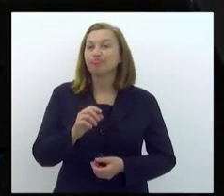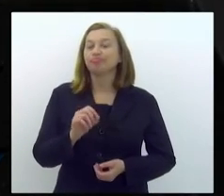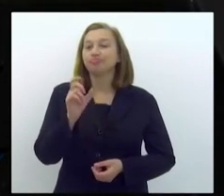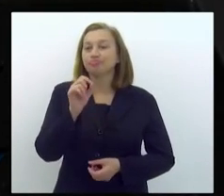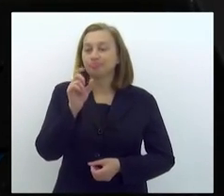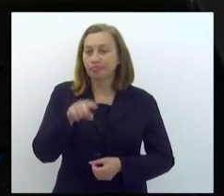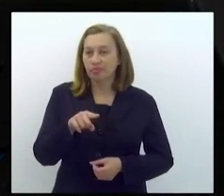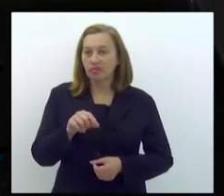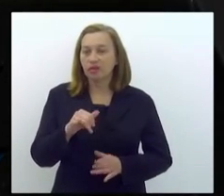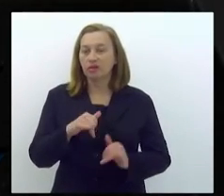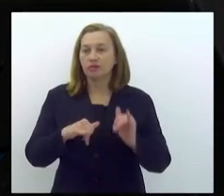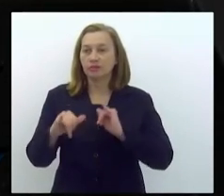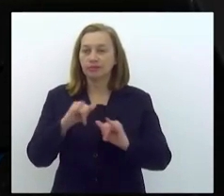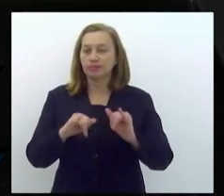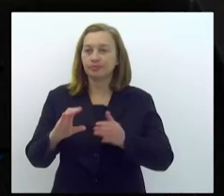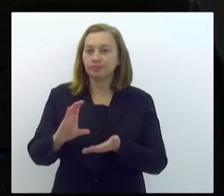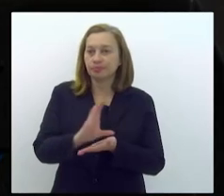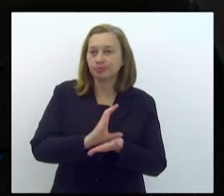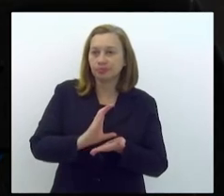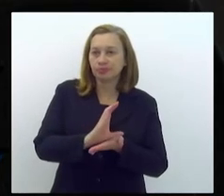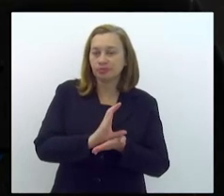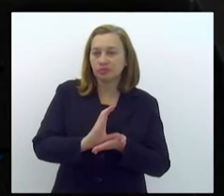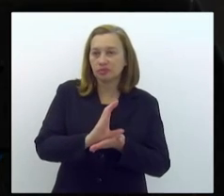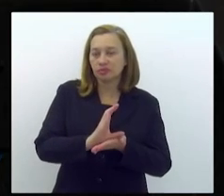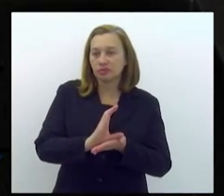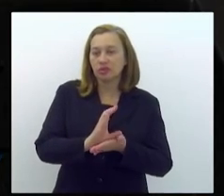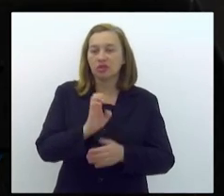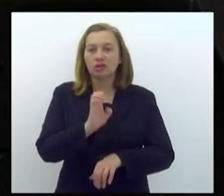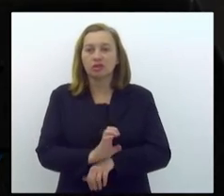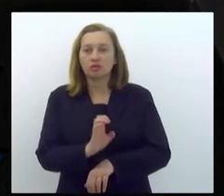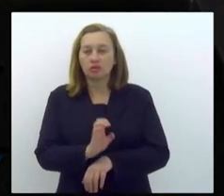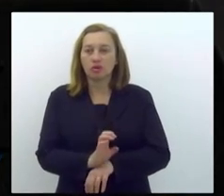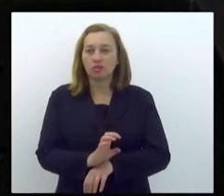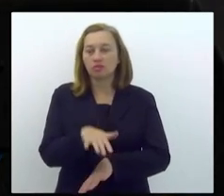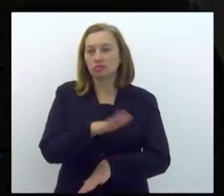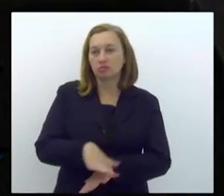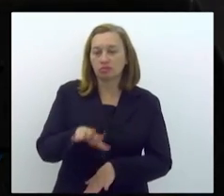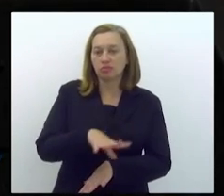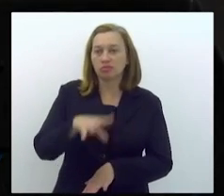organizada pelo Conselho Estadual de defesa da Criança e do Adolescente